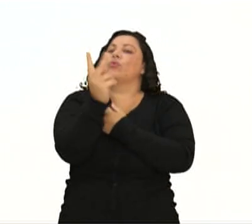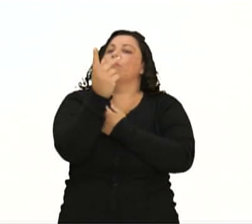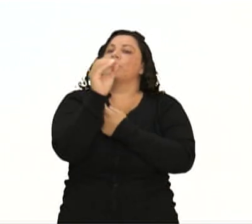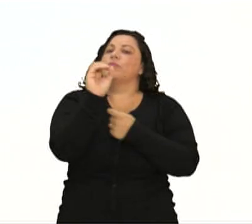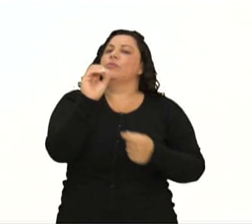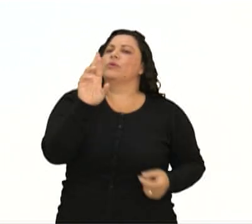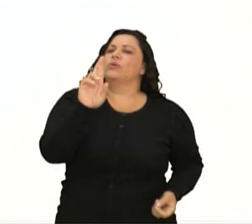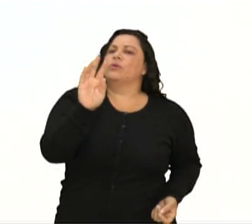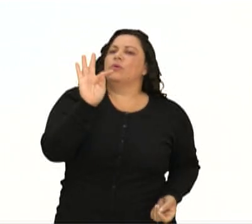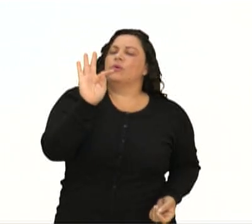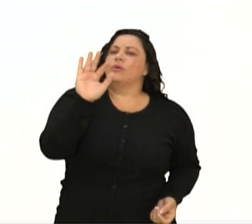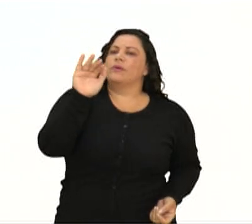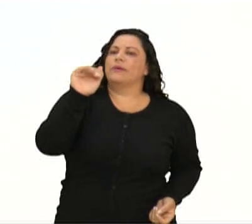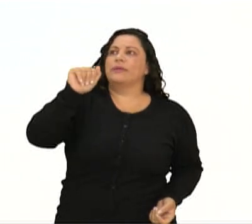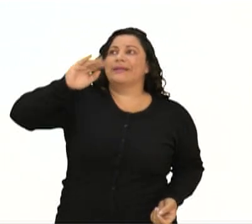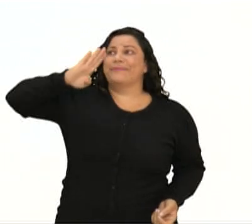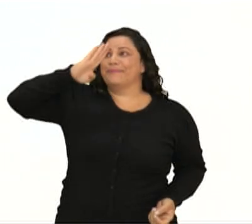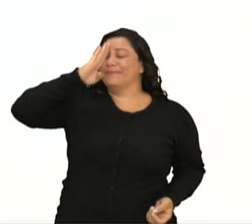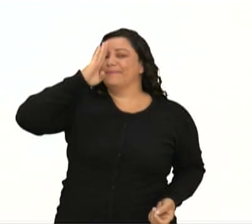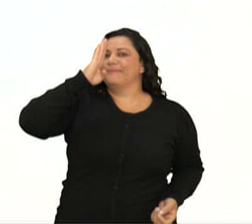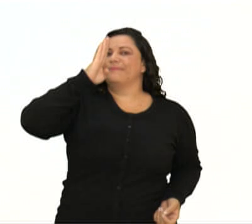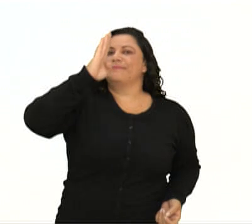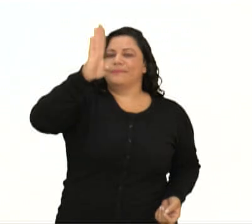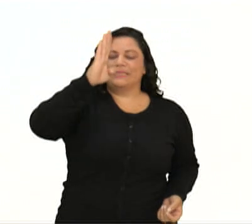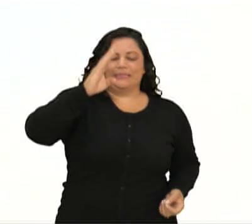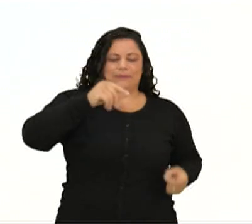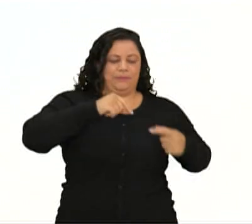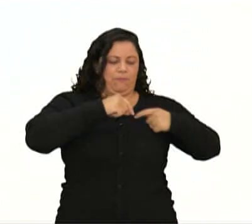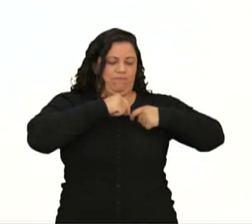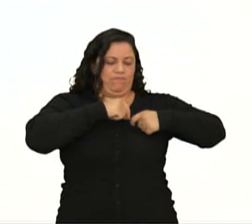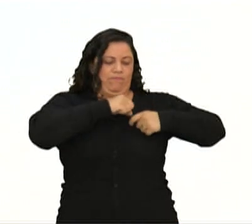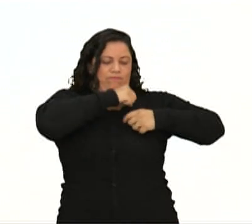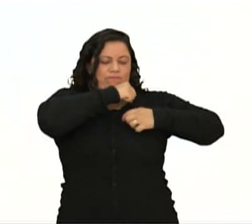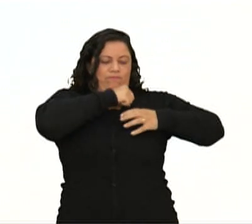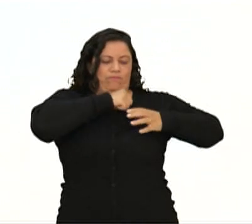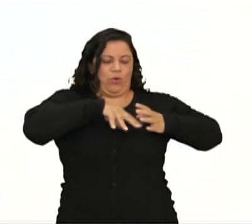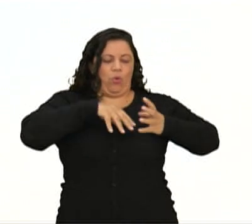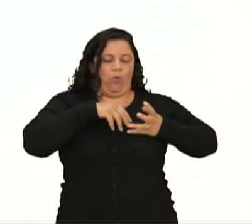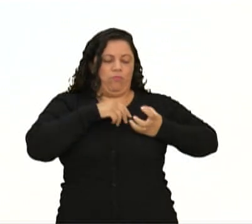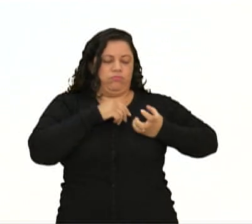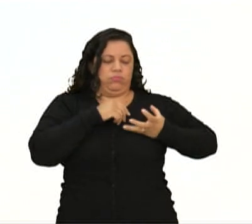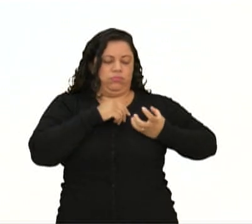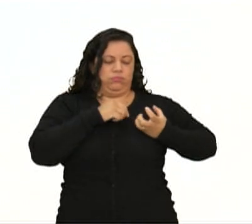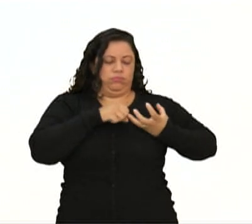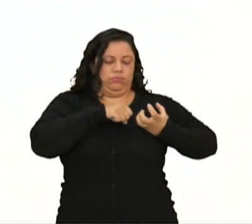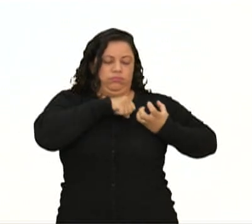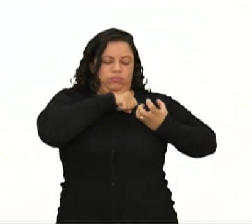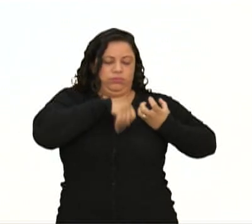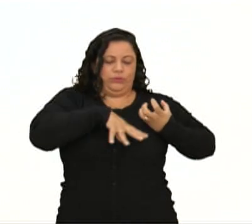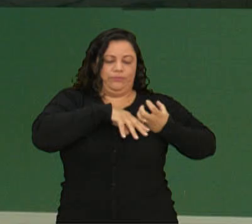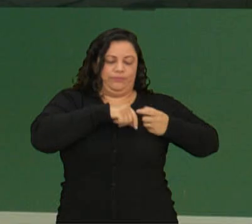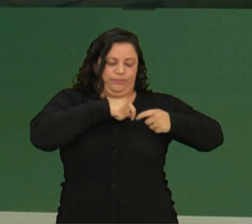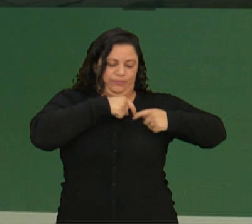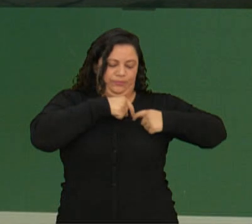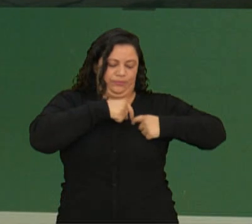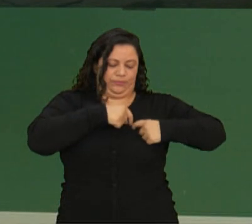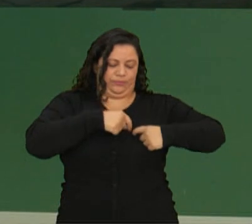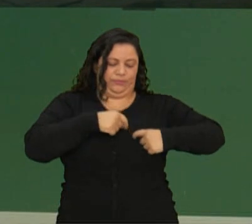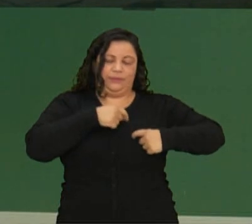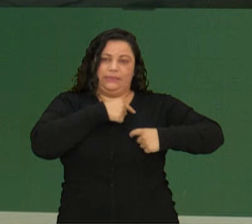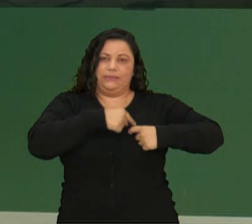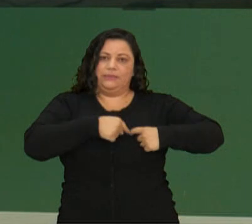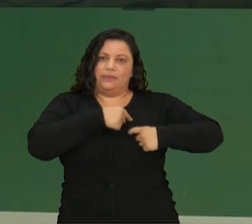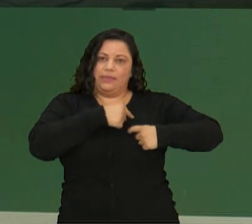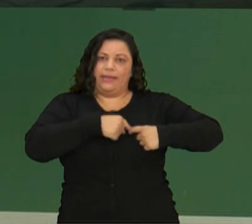artéria principal. Ela vai mandar sangue para todo o corpo, tá? Então, aqui nos ventrículos, tá? As paredes mais